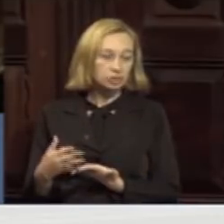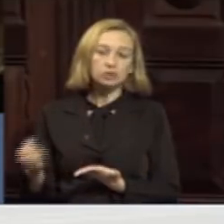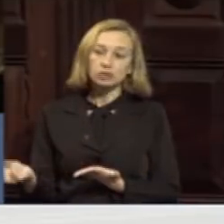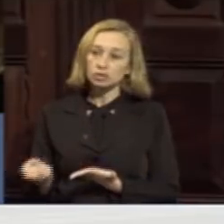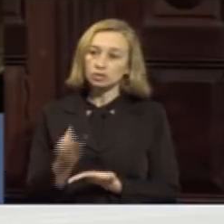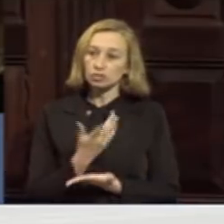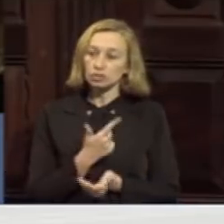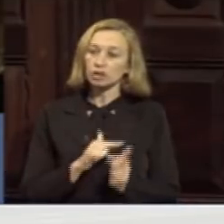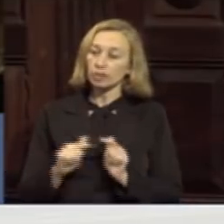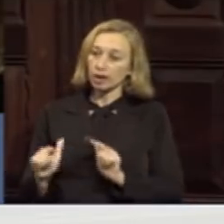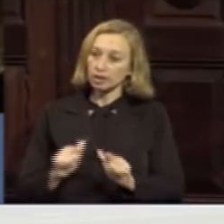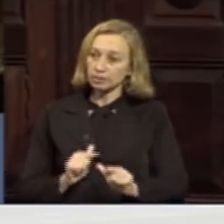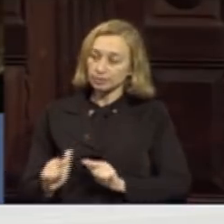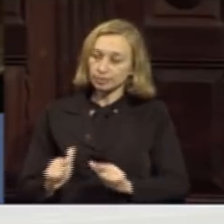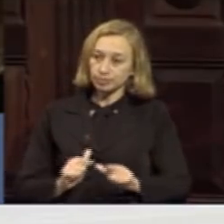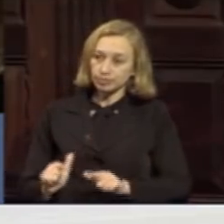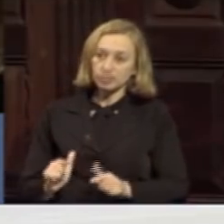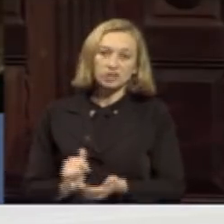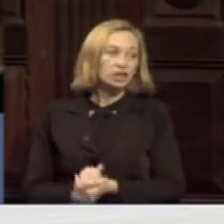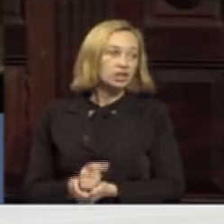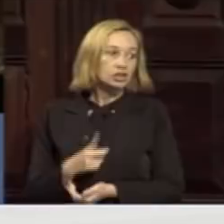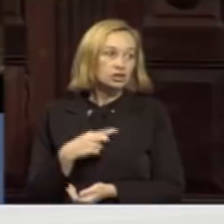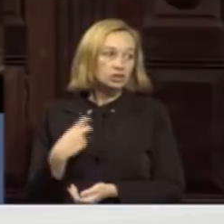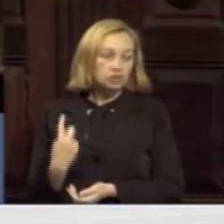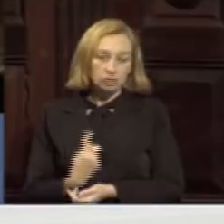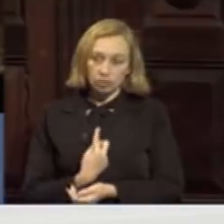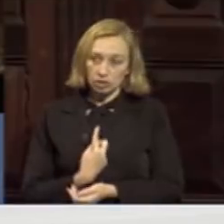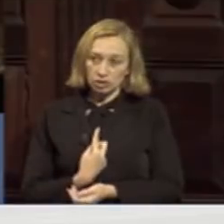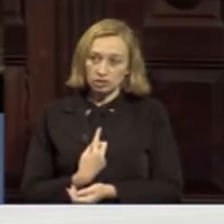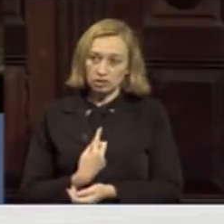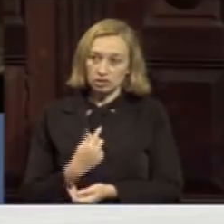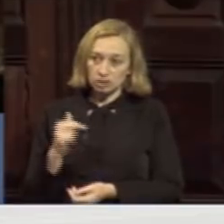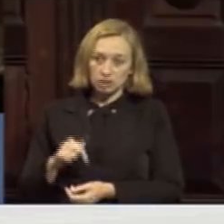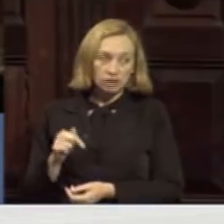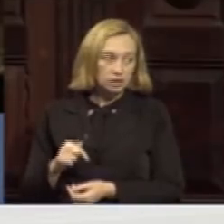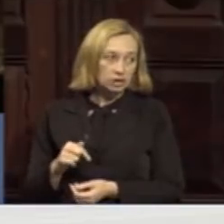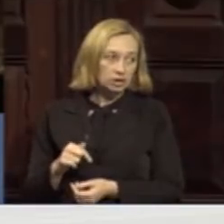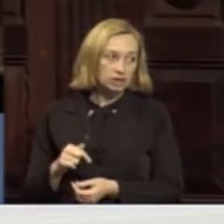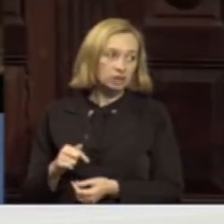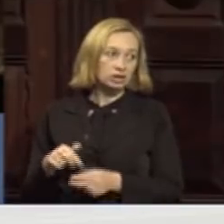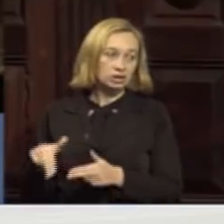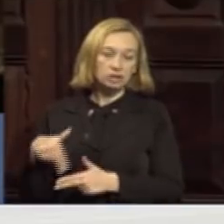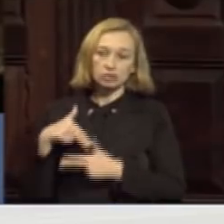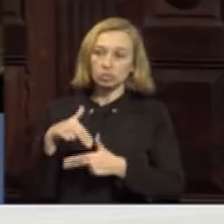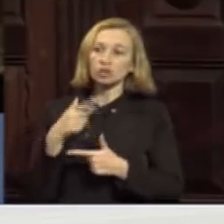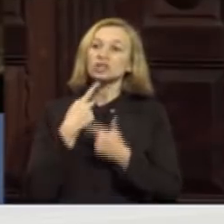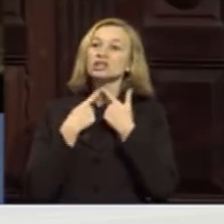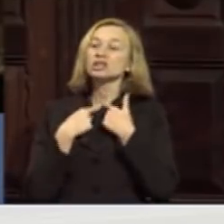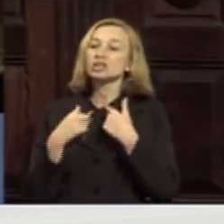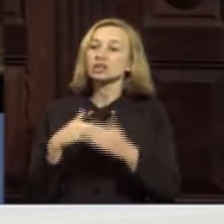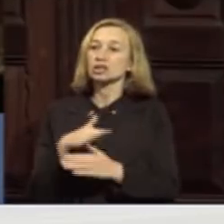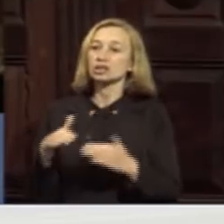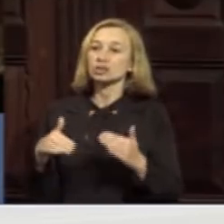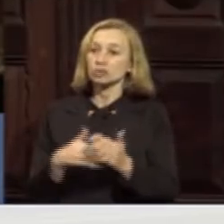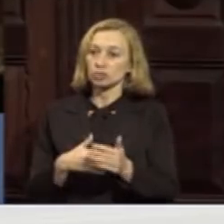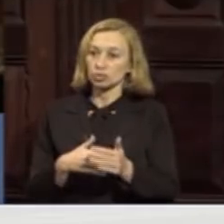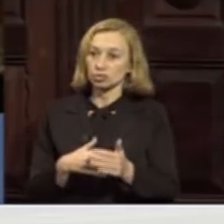reitor. E nós, daqui desta tribuna, desejamos ao professor Rafael Almada e à sua